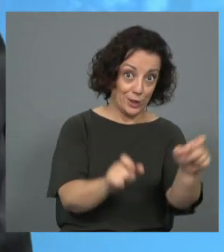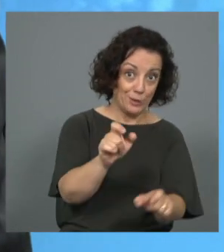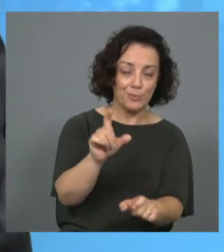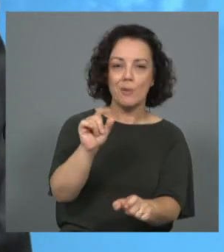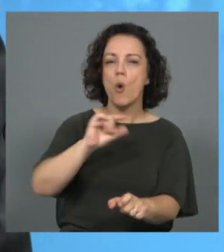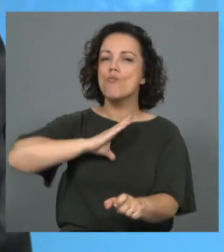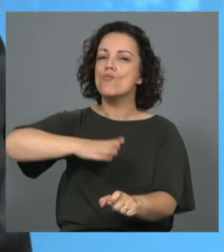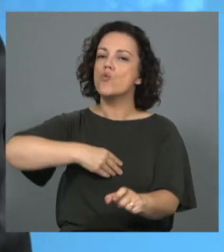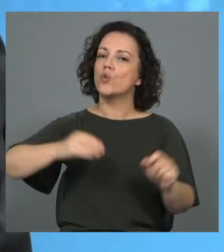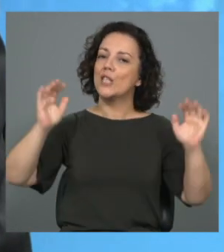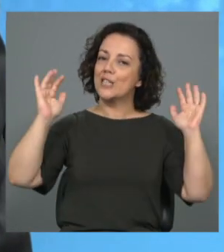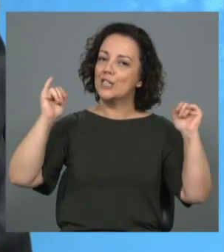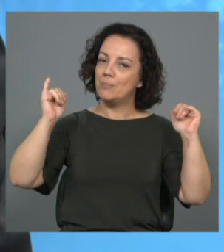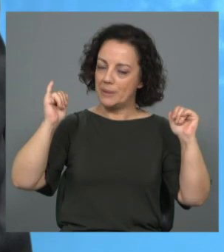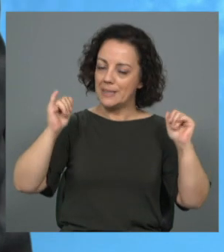E ele,